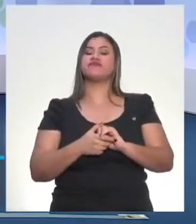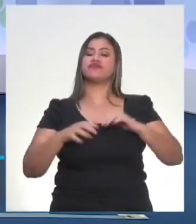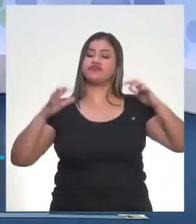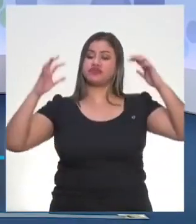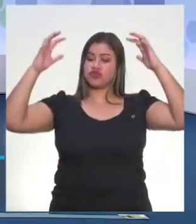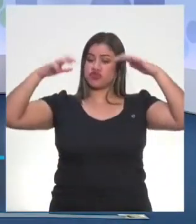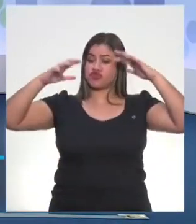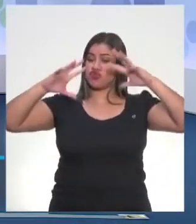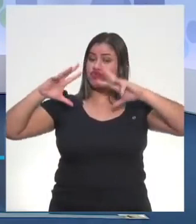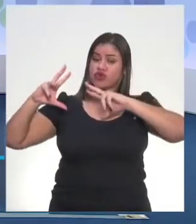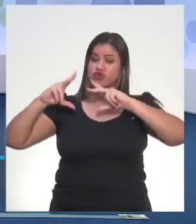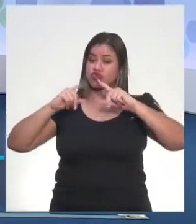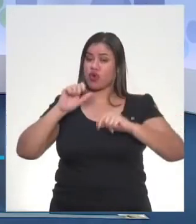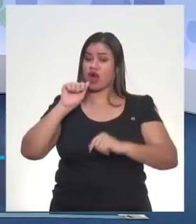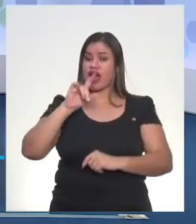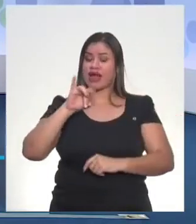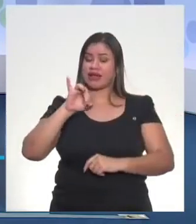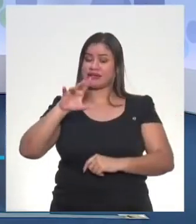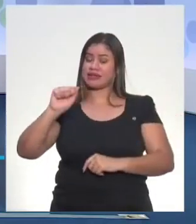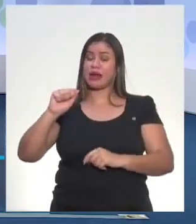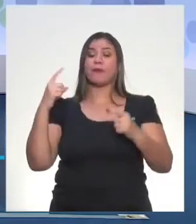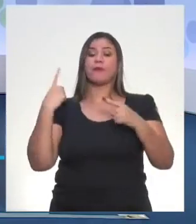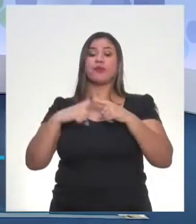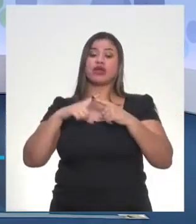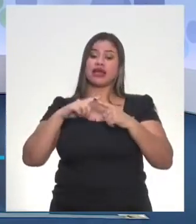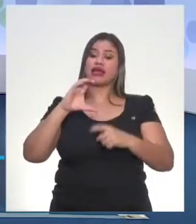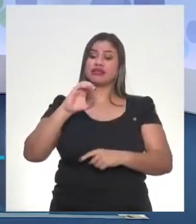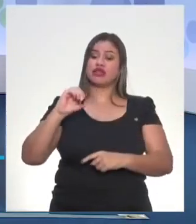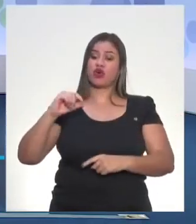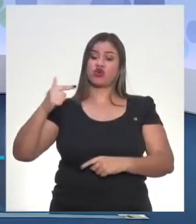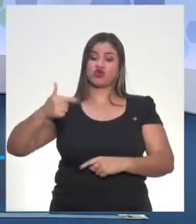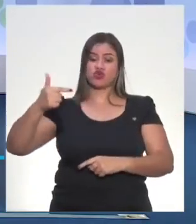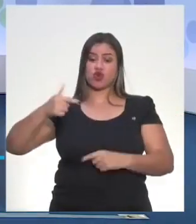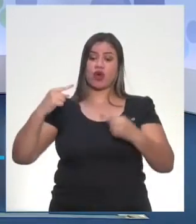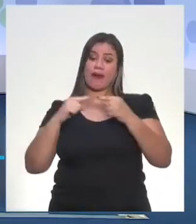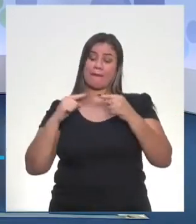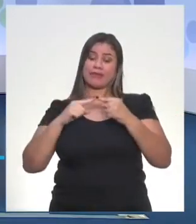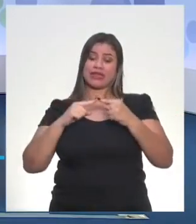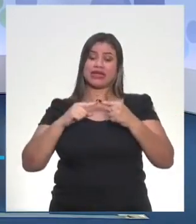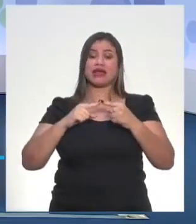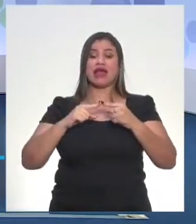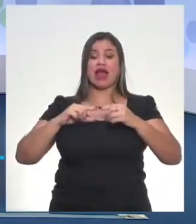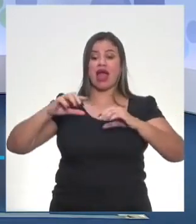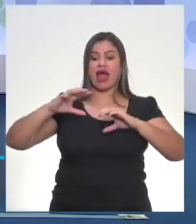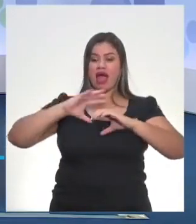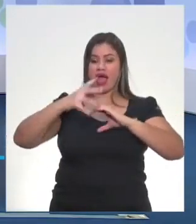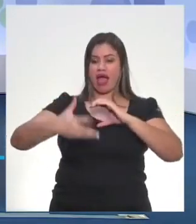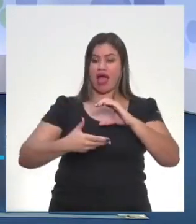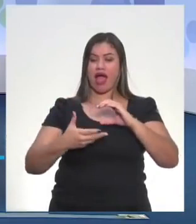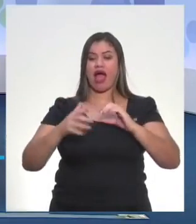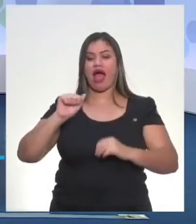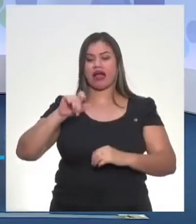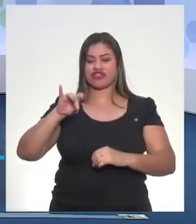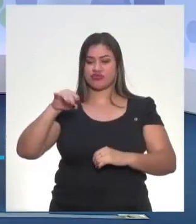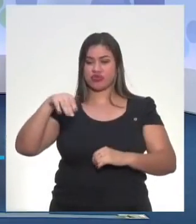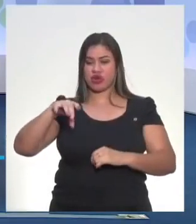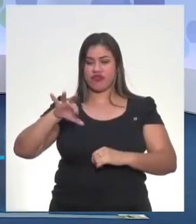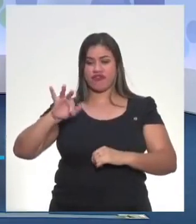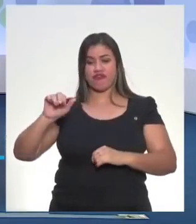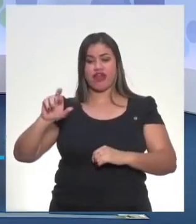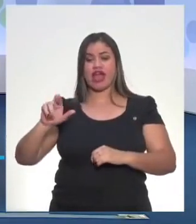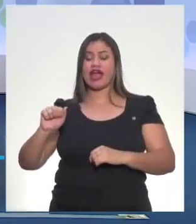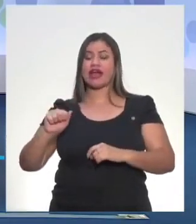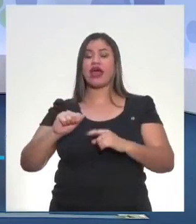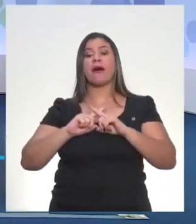chuva é ácida devido à presença do CO2 na atmosfera, mas não em termos de poluição. Somente os pH abaixo de